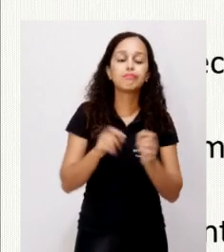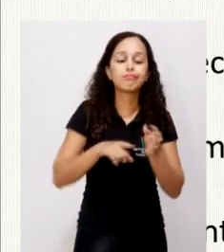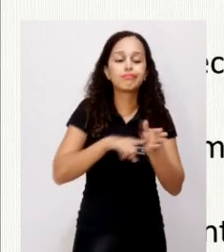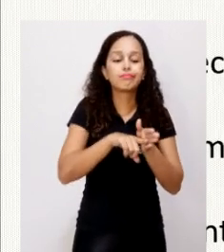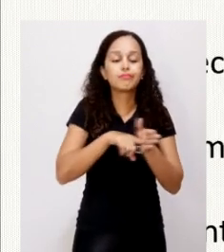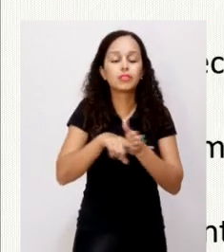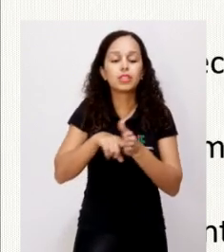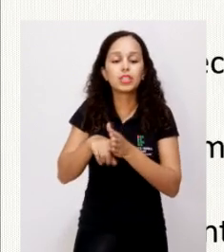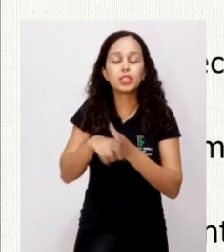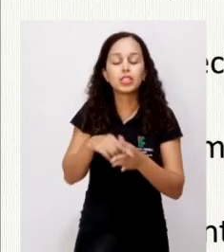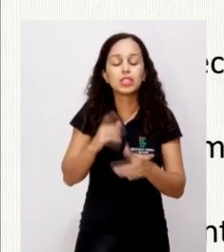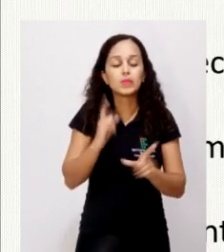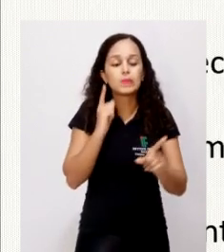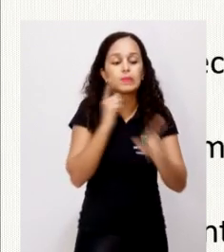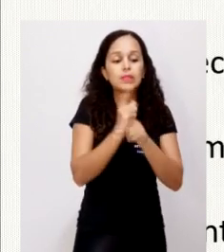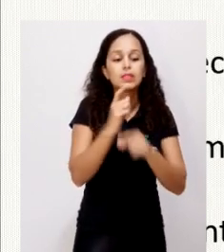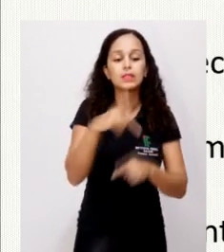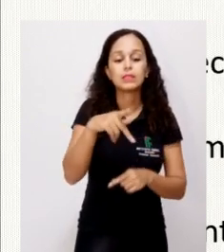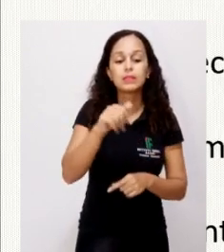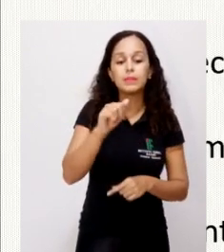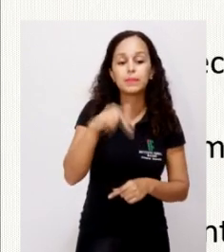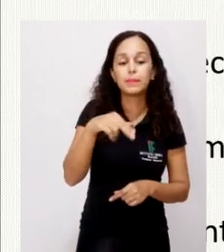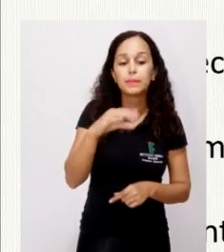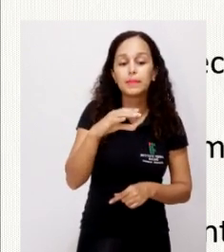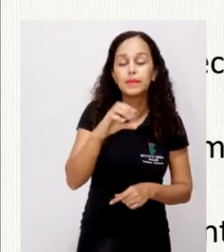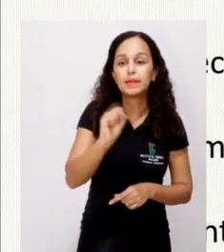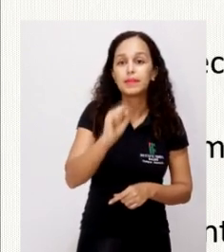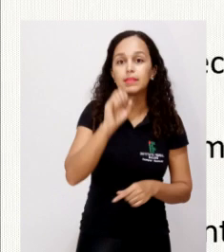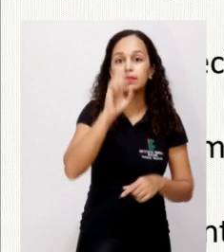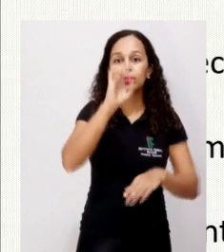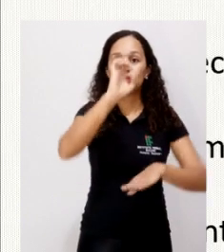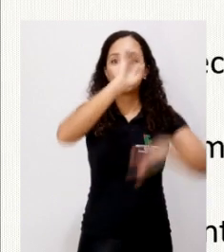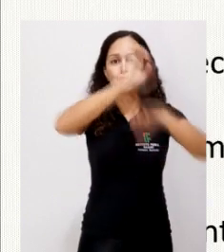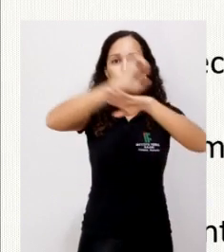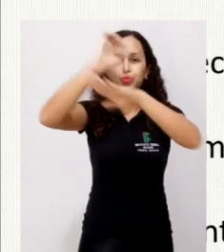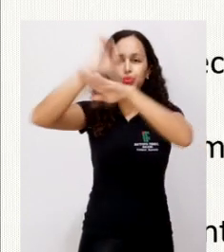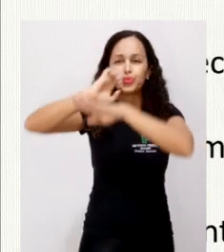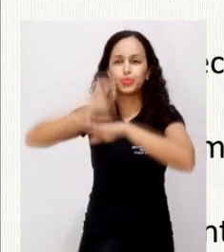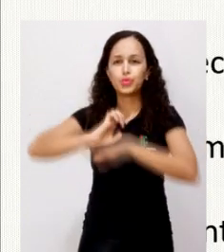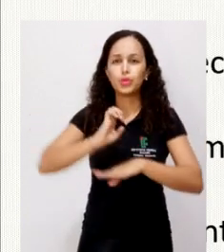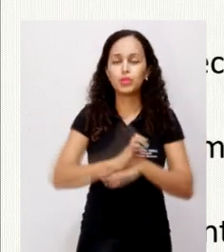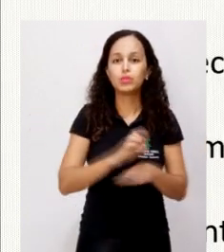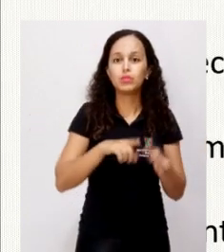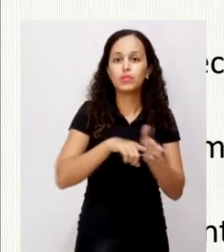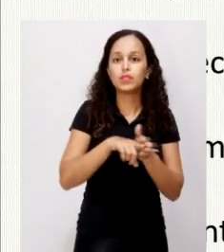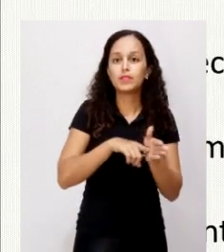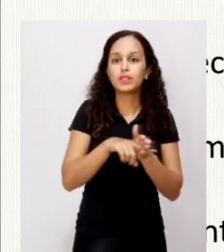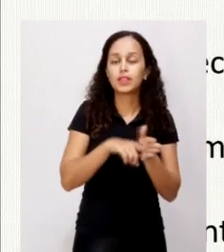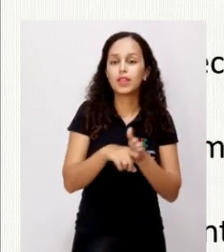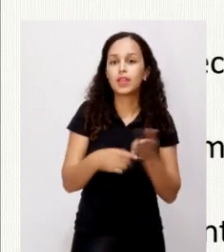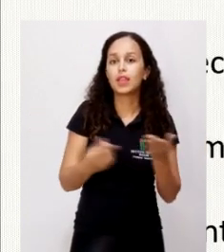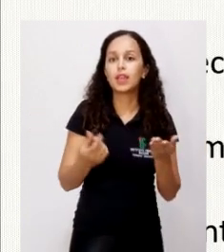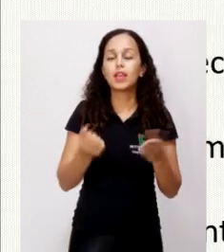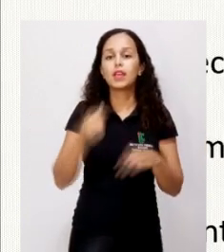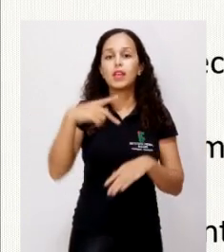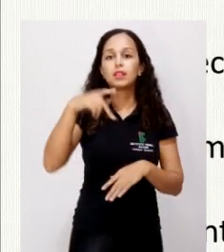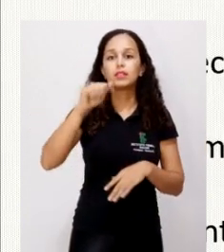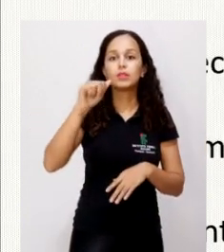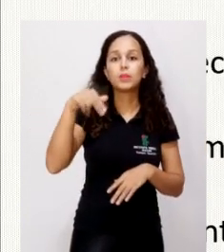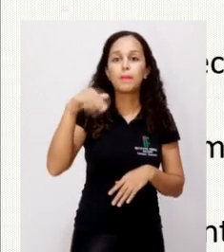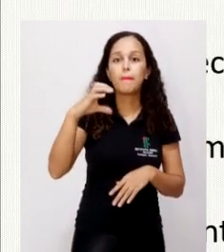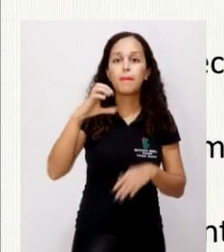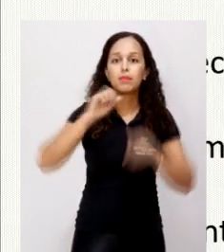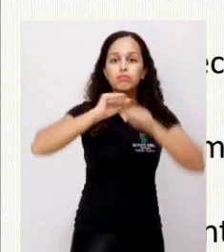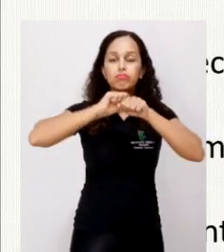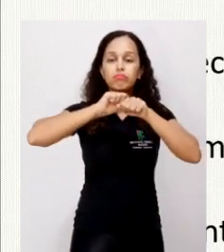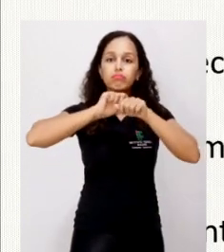do material botânico, diagnosticar as punks a nível de estado, verificar aquelas que são emergentes,